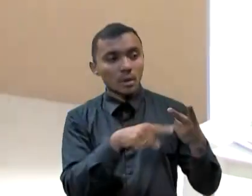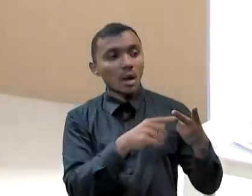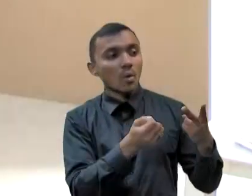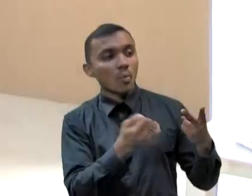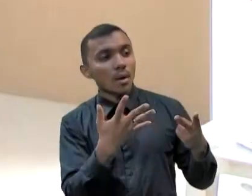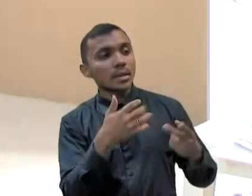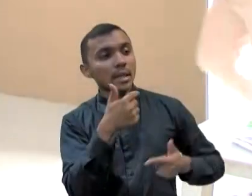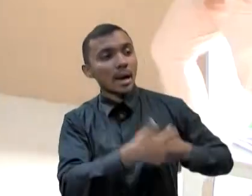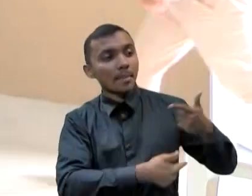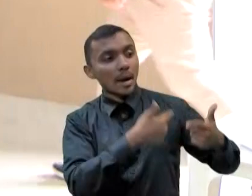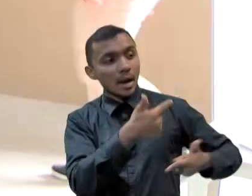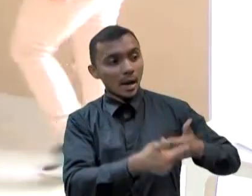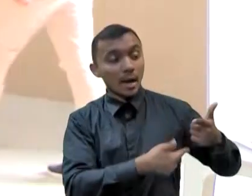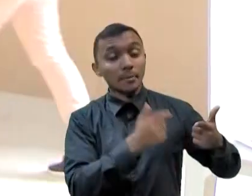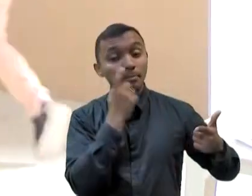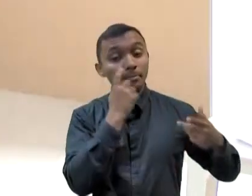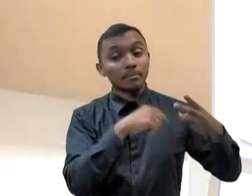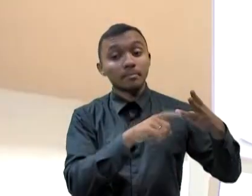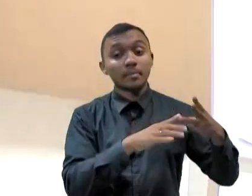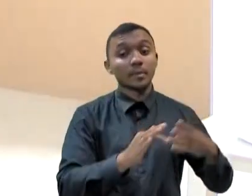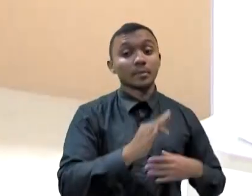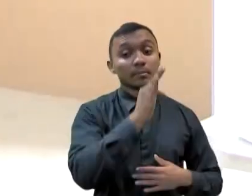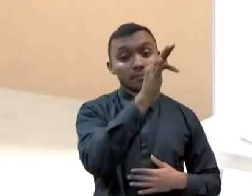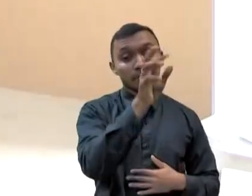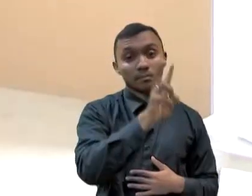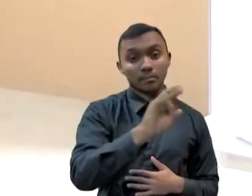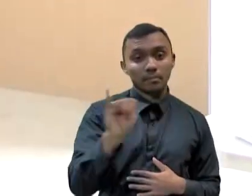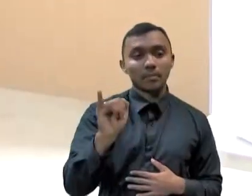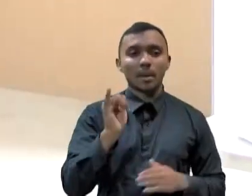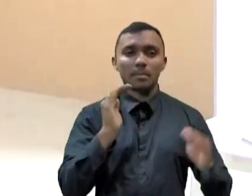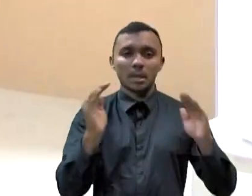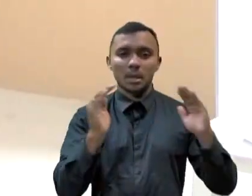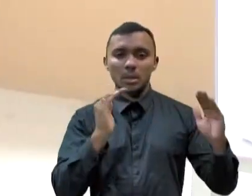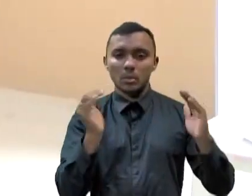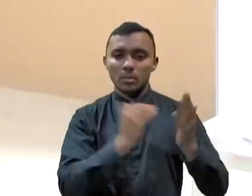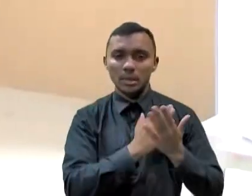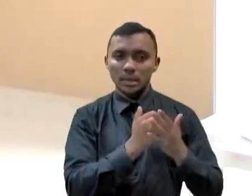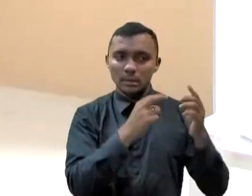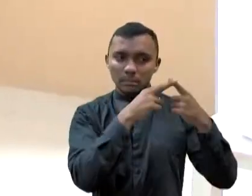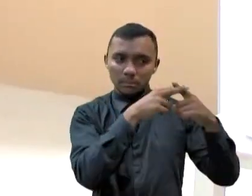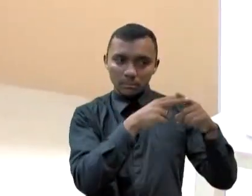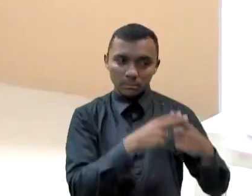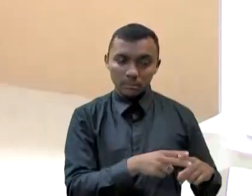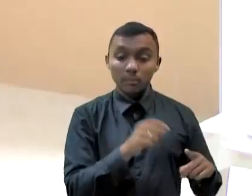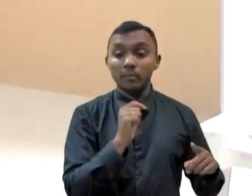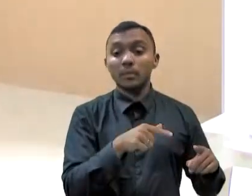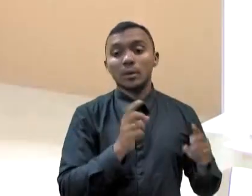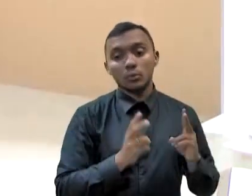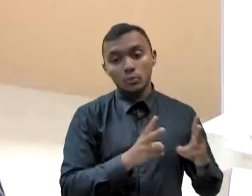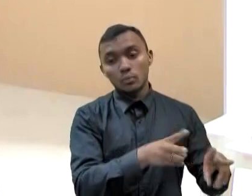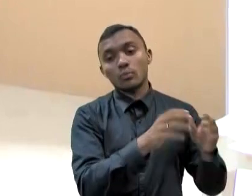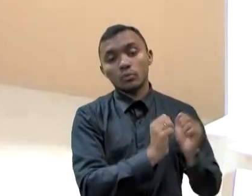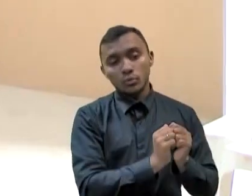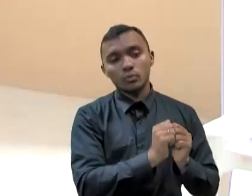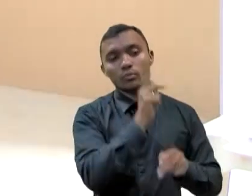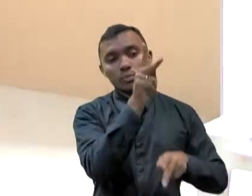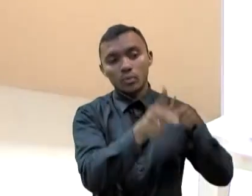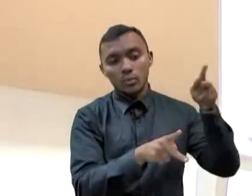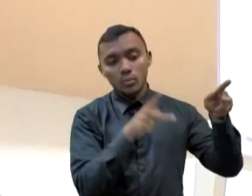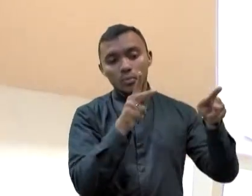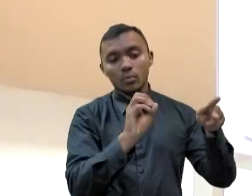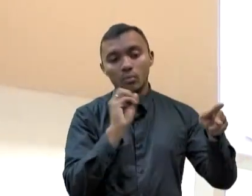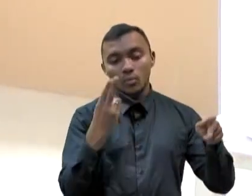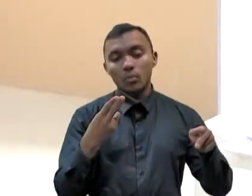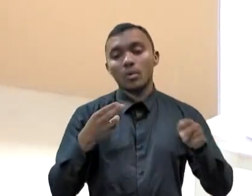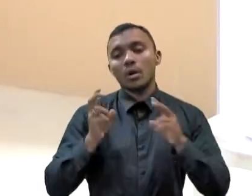os empregos posterior, né, ali na fase de operação e manutenção, fiquem com a população local, fiquem com